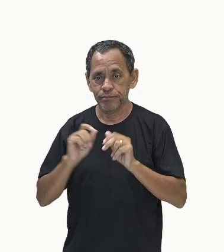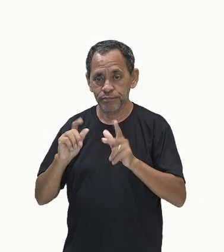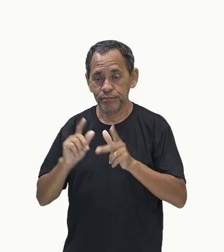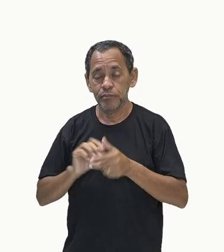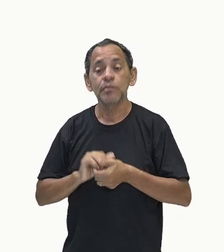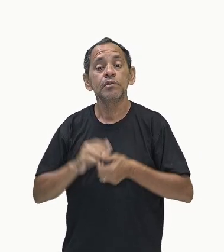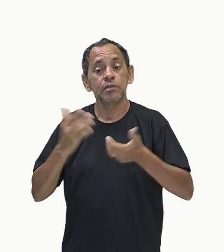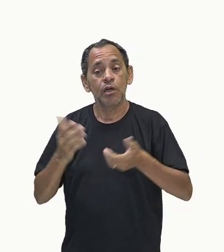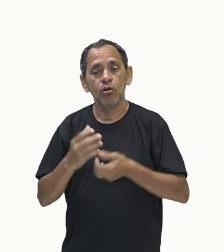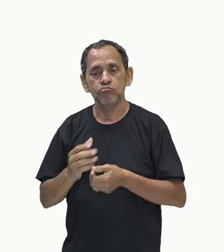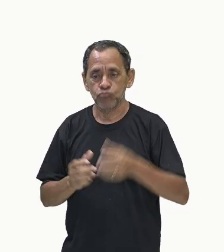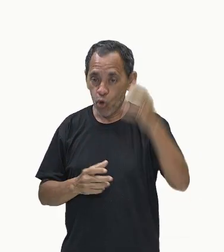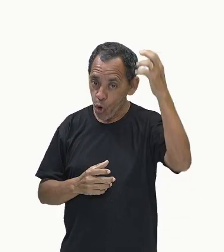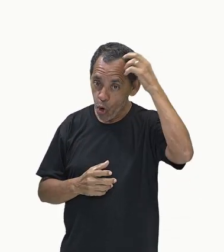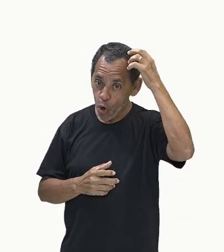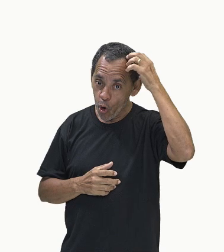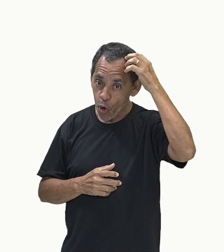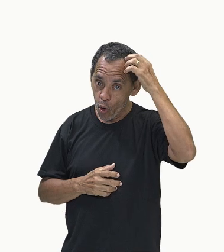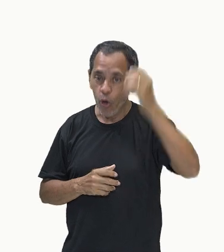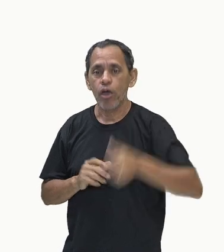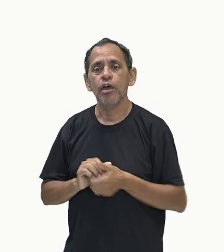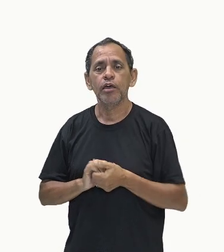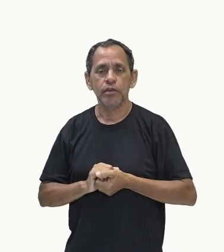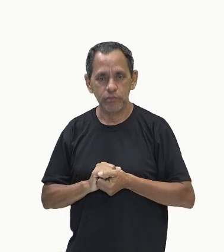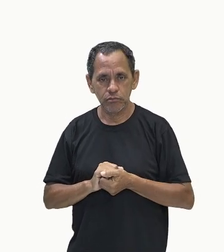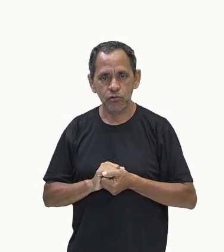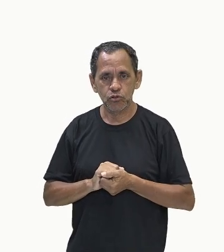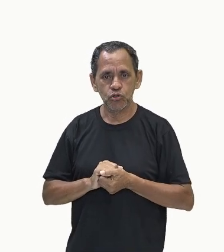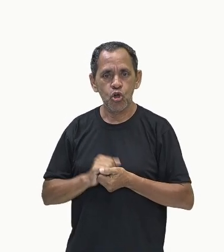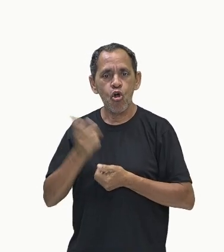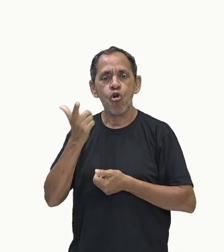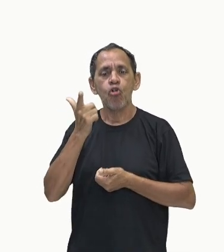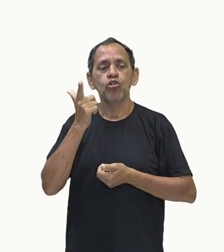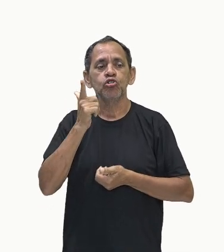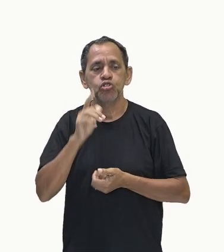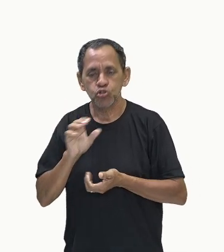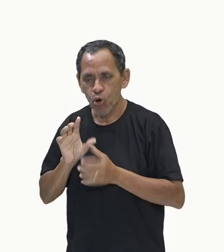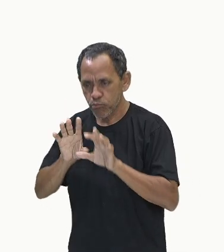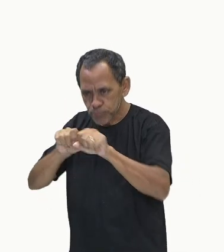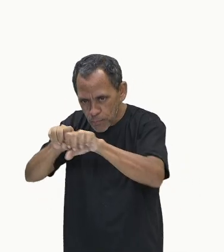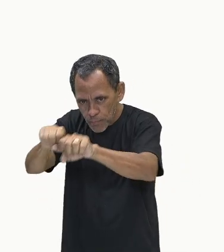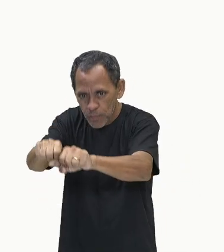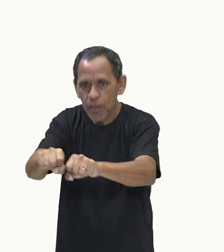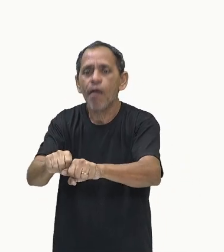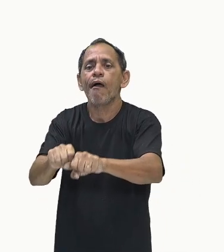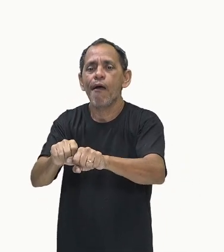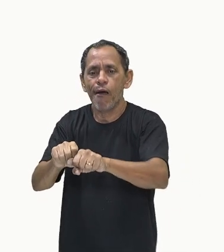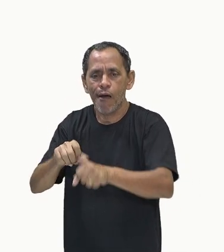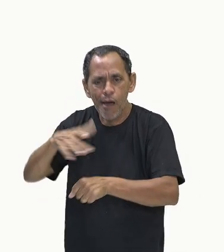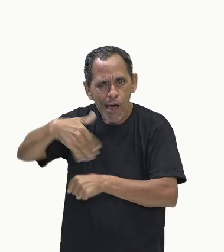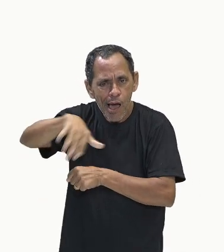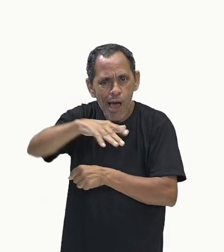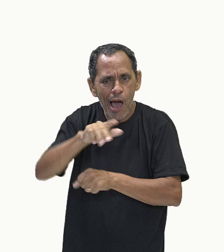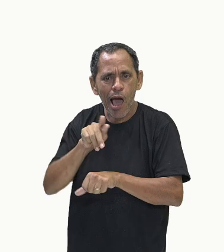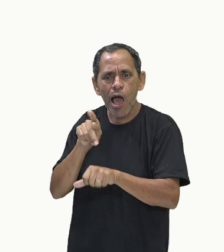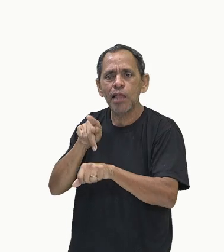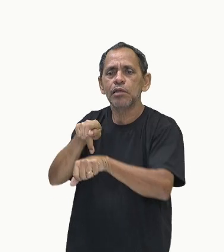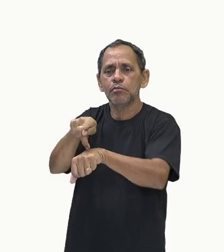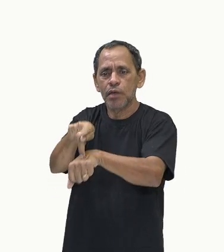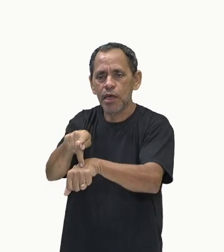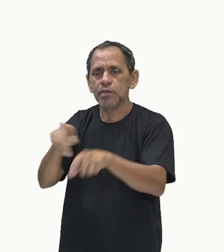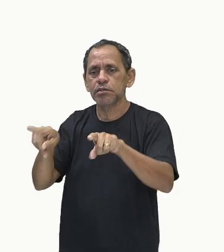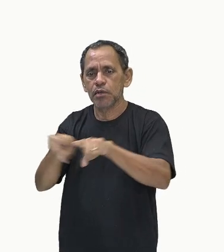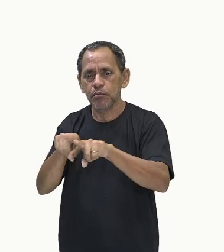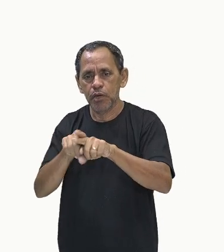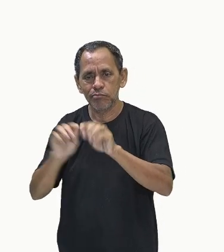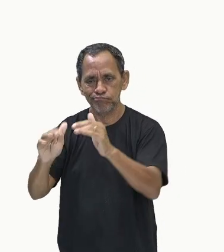então, consolidou a dominação da Grécia e conquistou os territórios persas. Alexandre o Grande tornou-se soberano